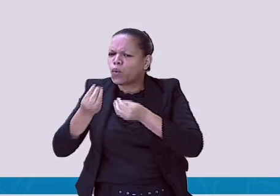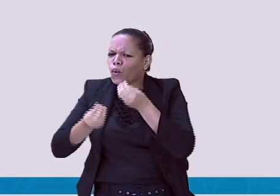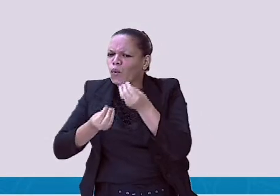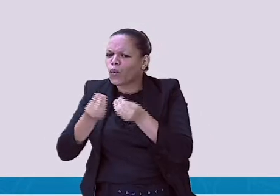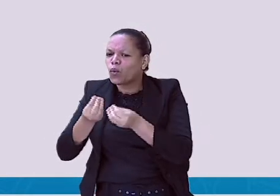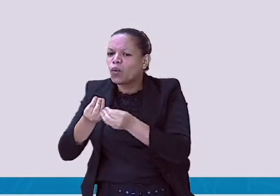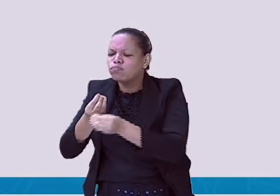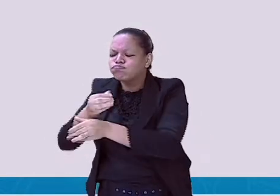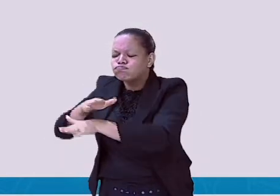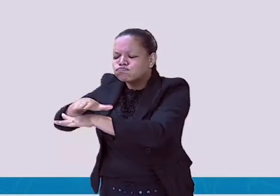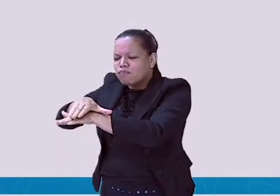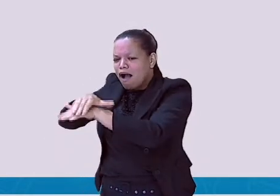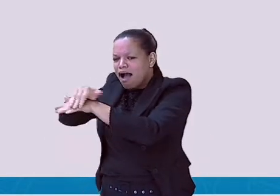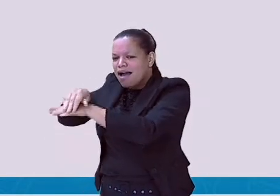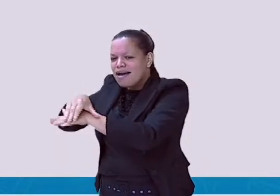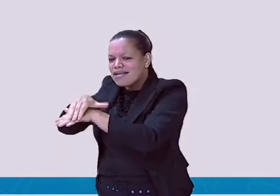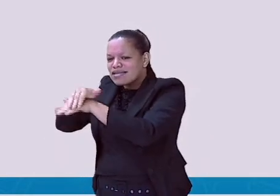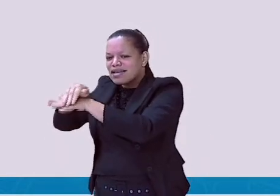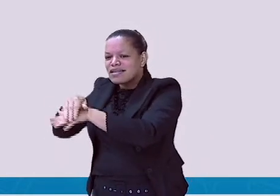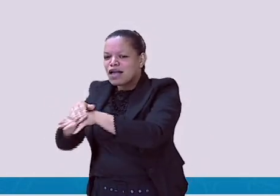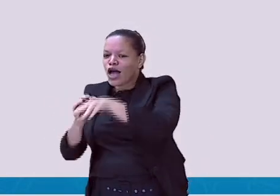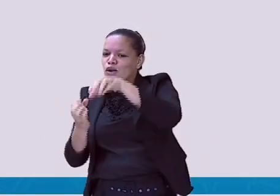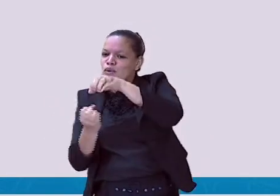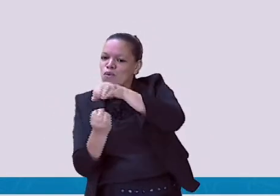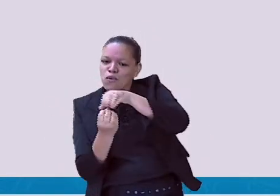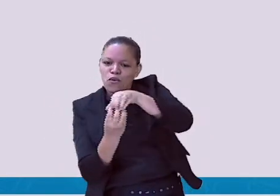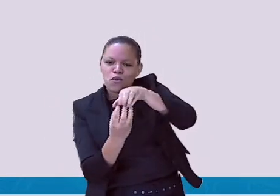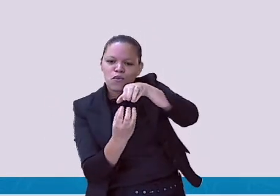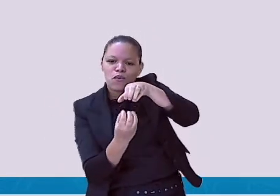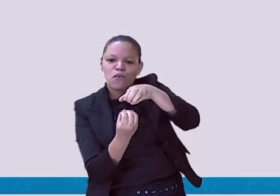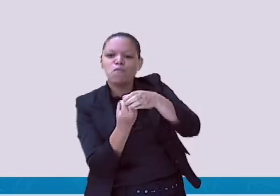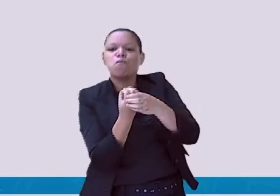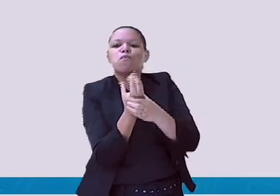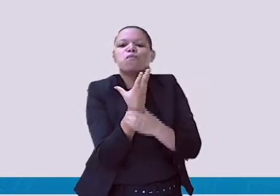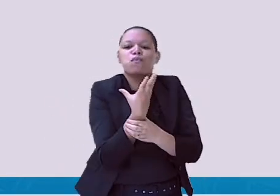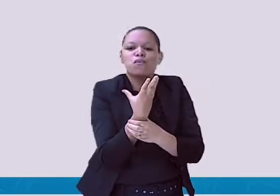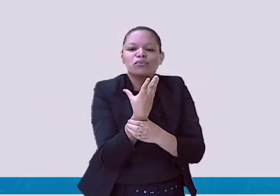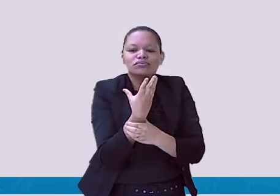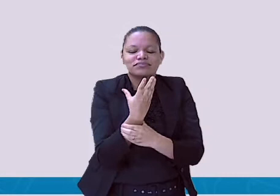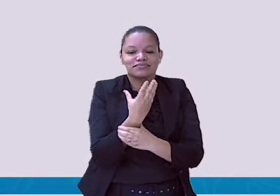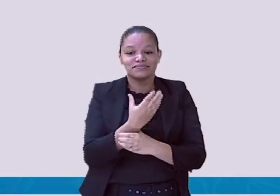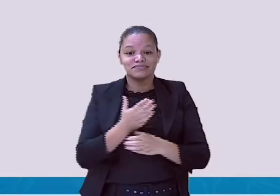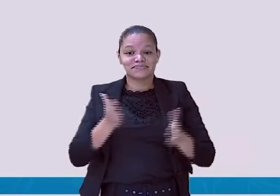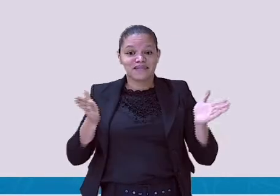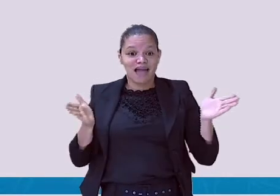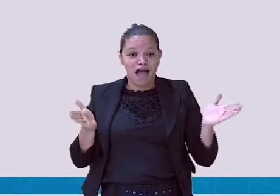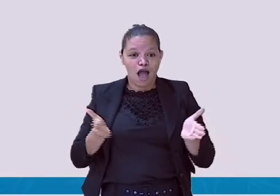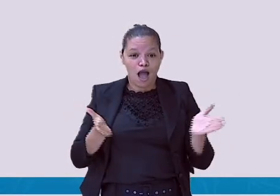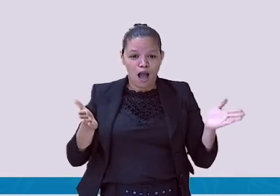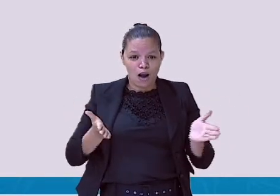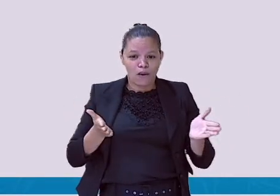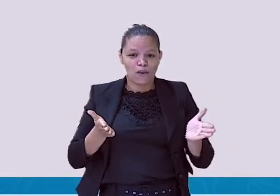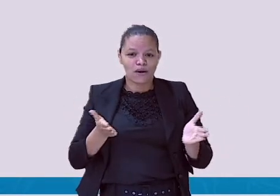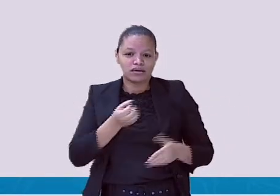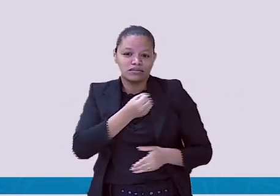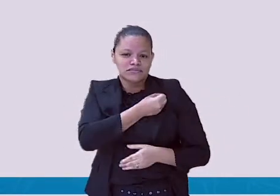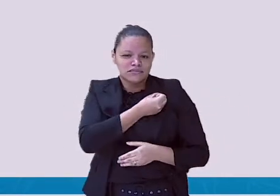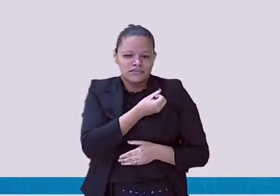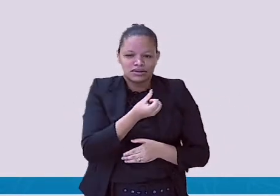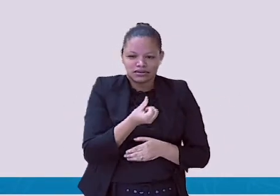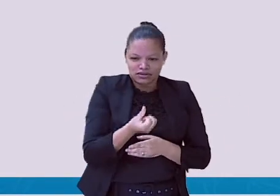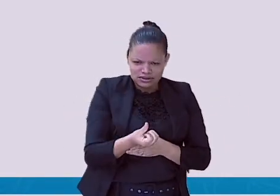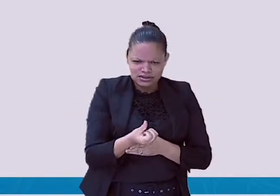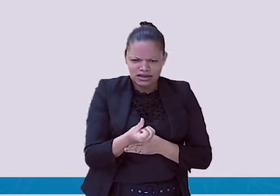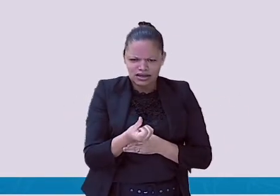Tartarugas Marinhas. Muito bem. Marque questão de número 6 da sua